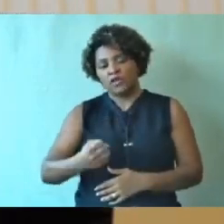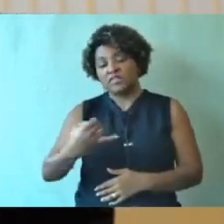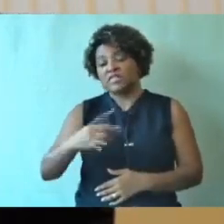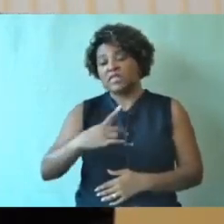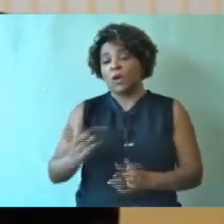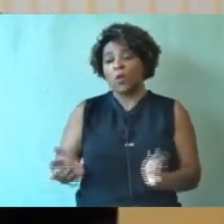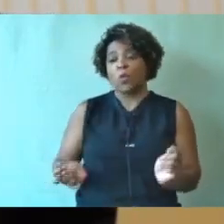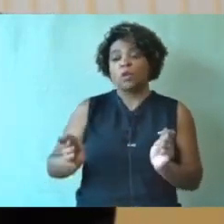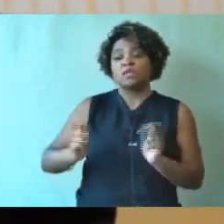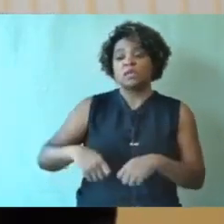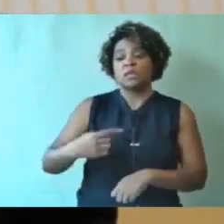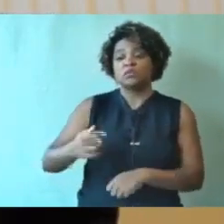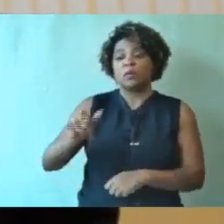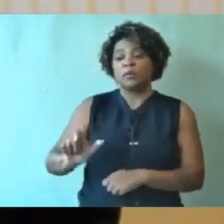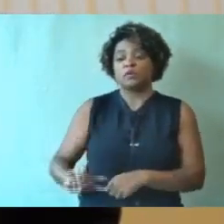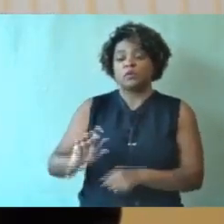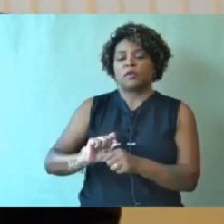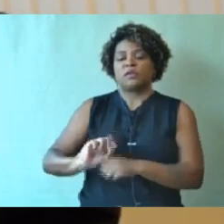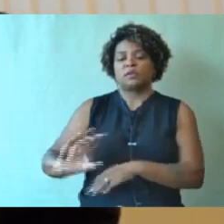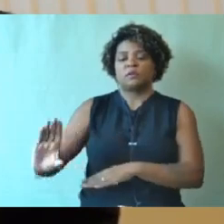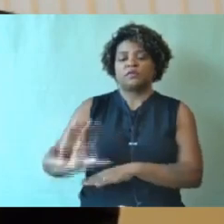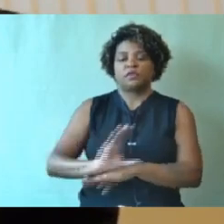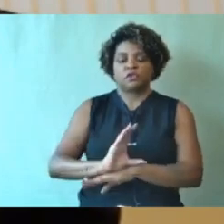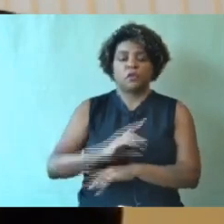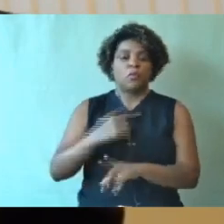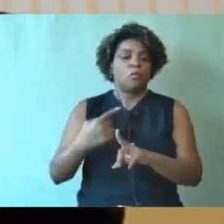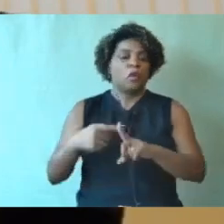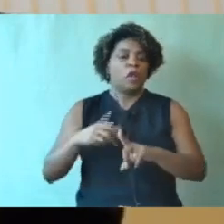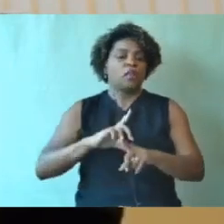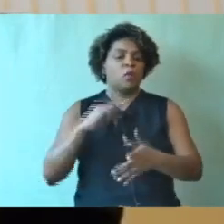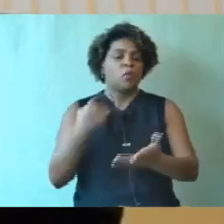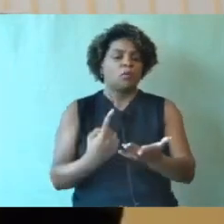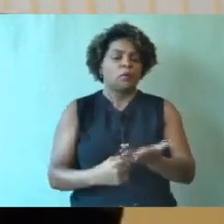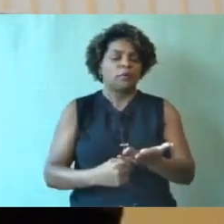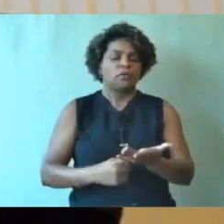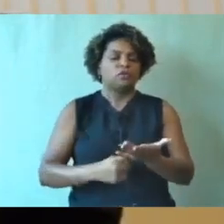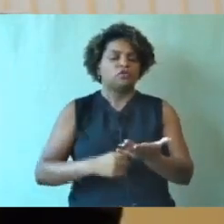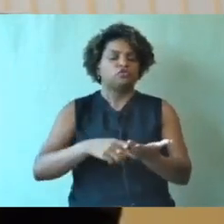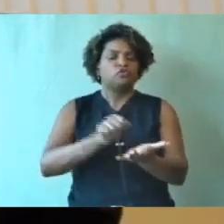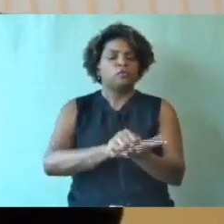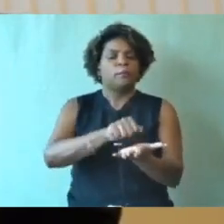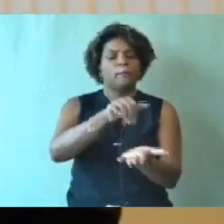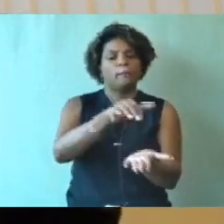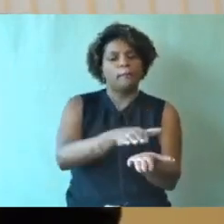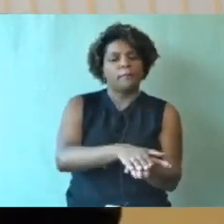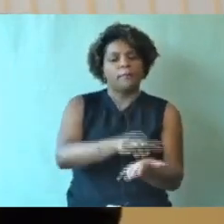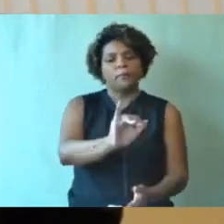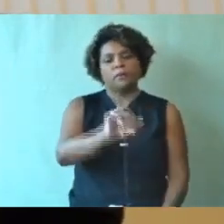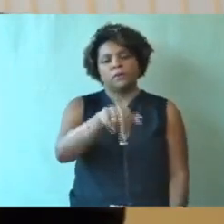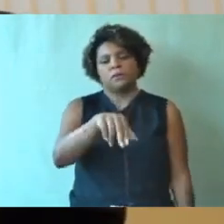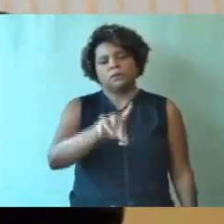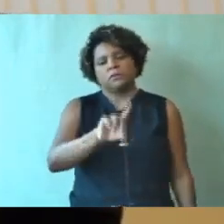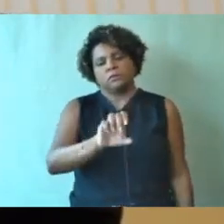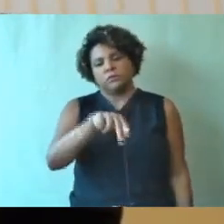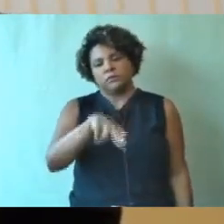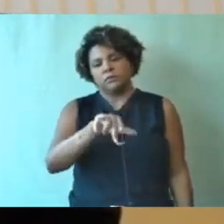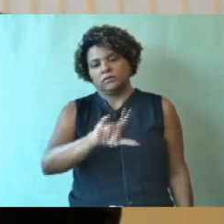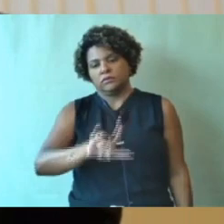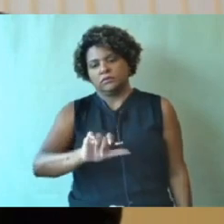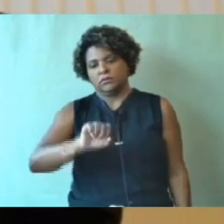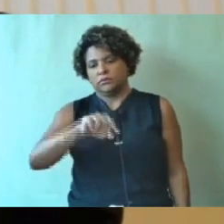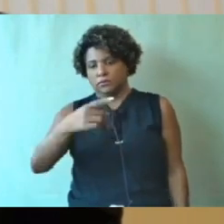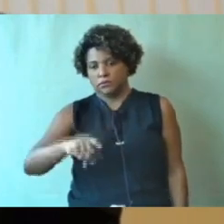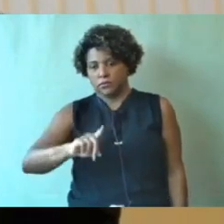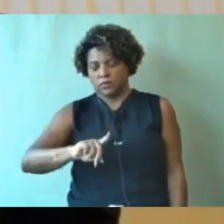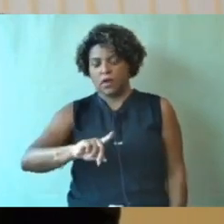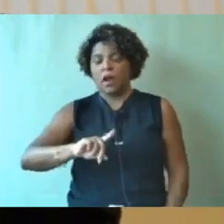ter um compromisso de indenizar a frota da Torres, indenizar os ativos da Torres, a Torres